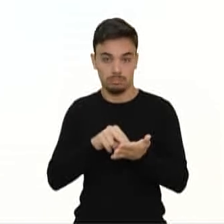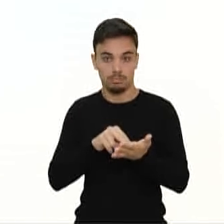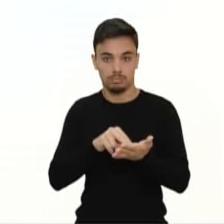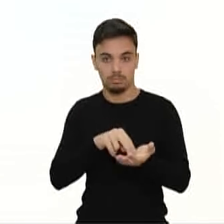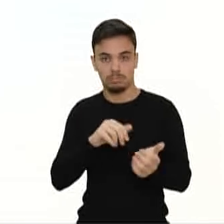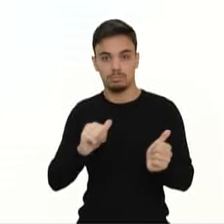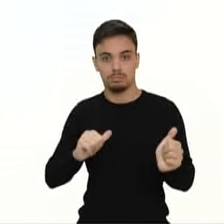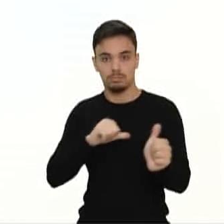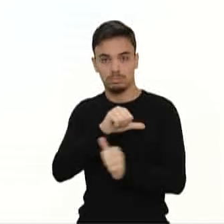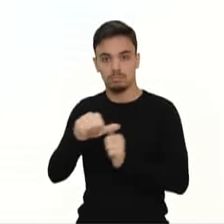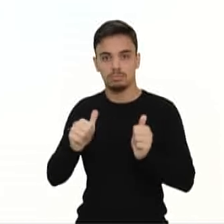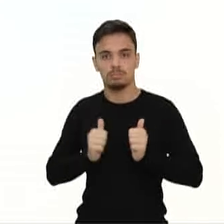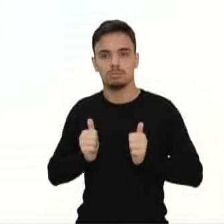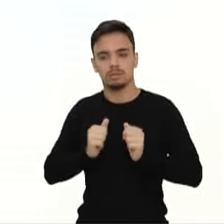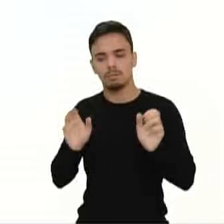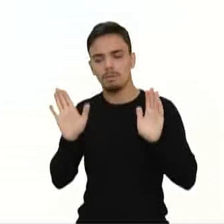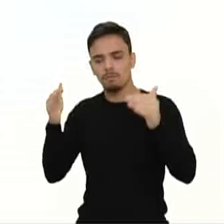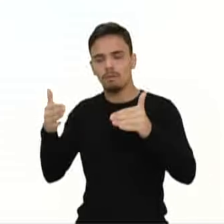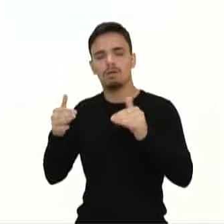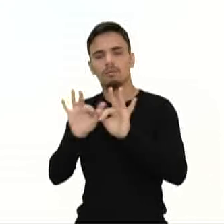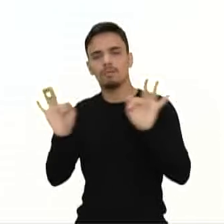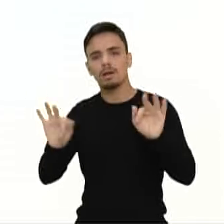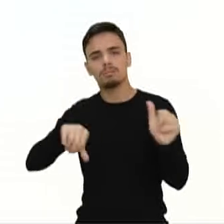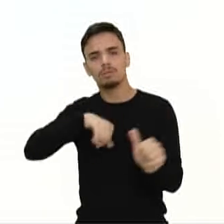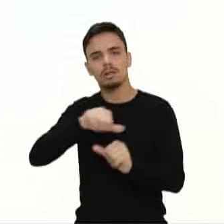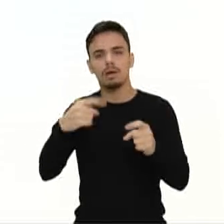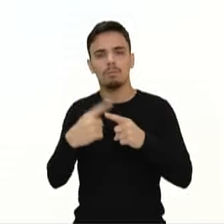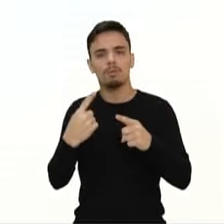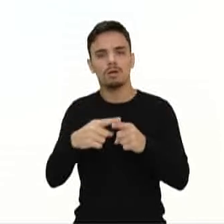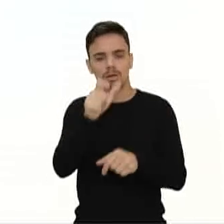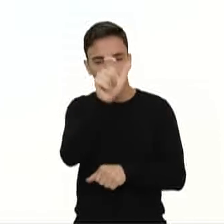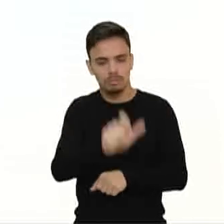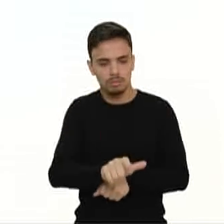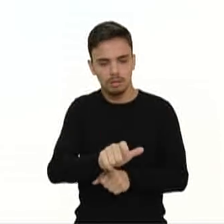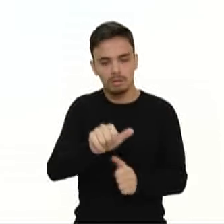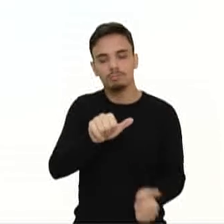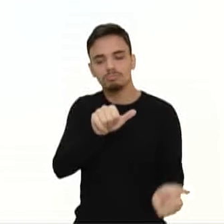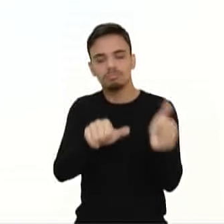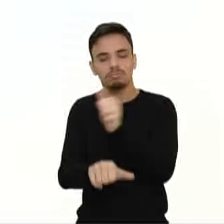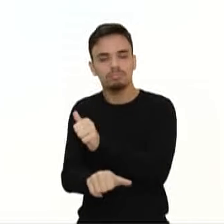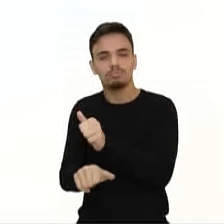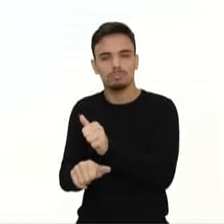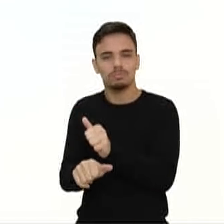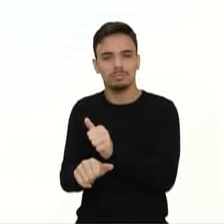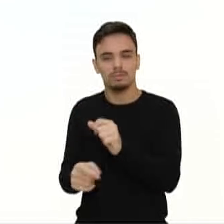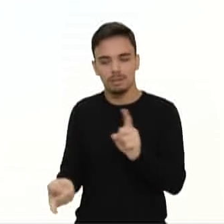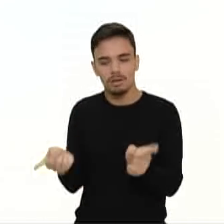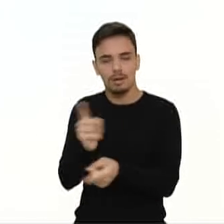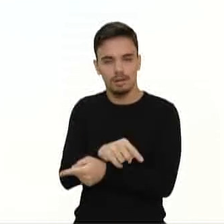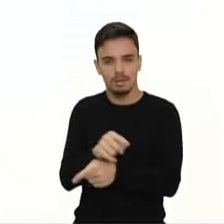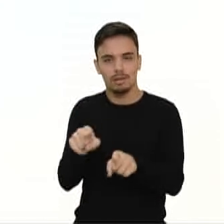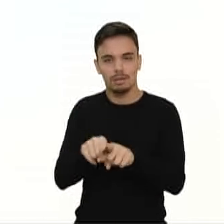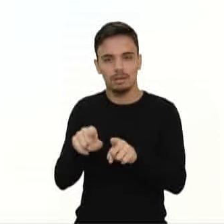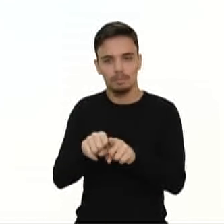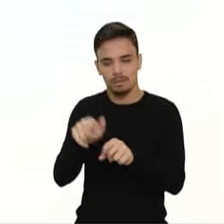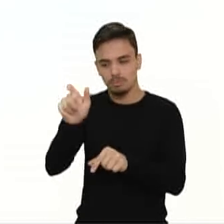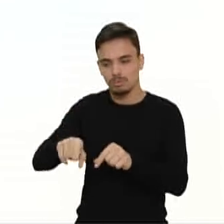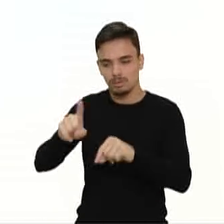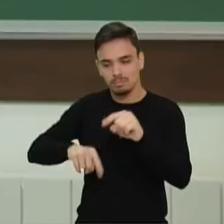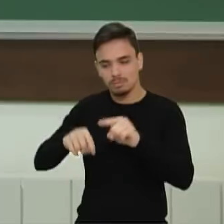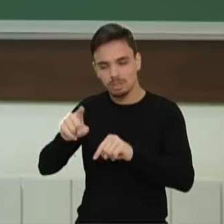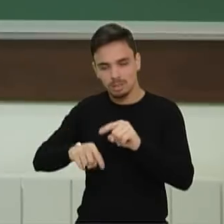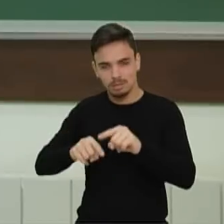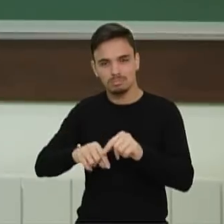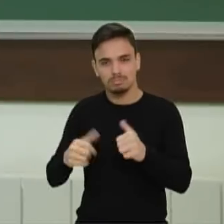frase, pois o agente passaria para o final da frase e o sujeito passaria a ser o que era o objeto da